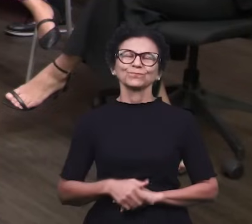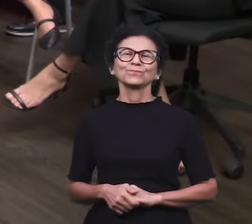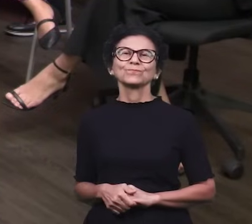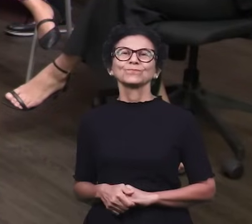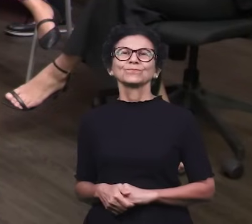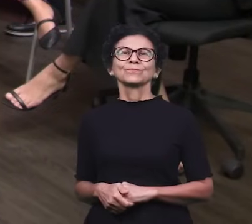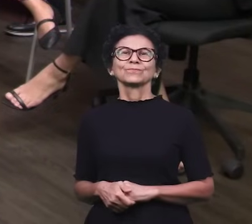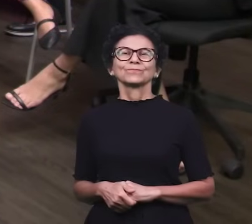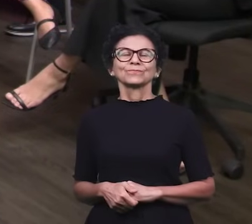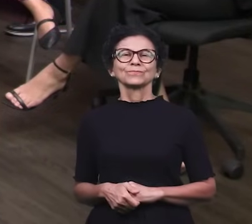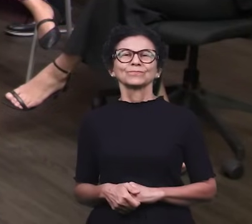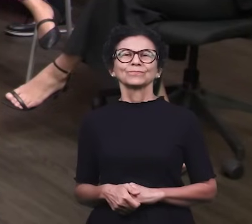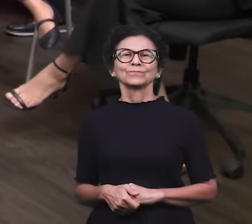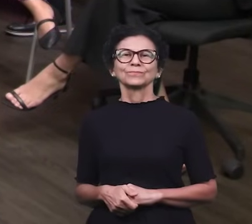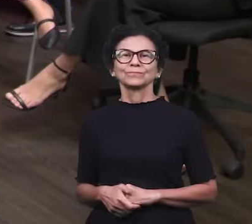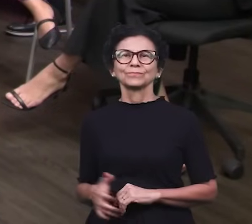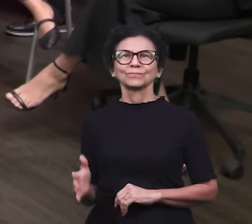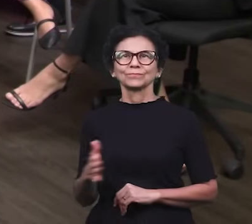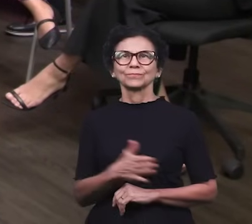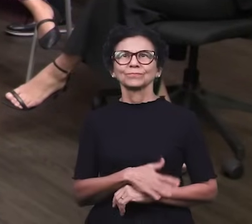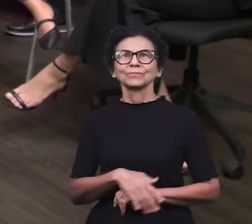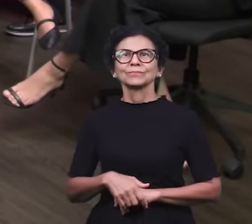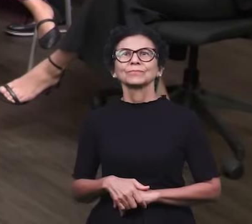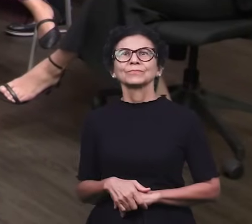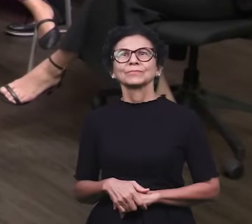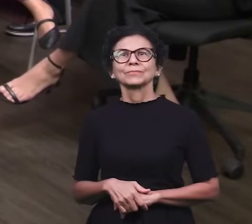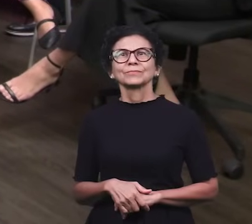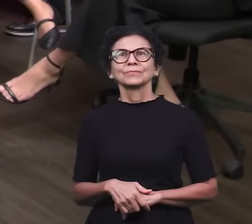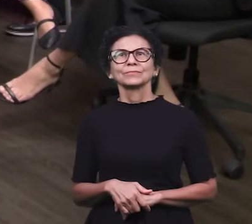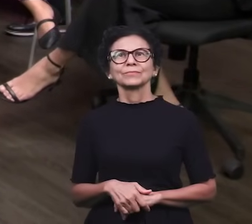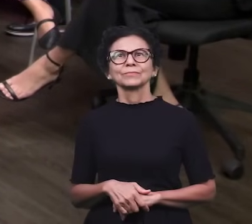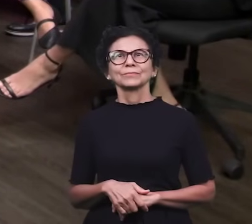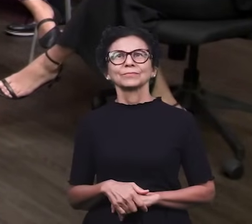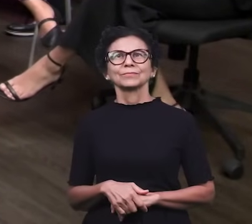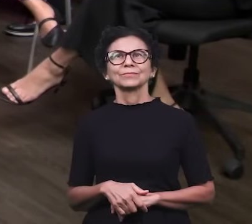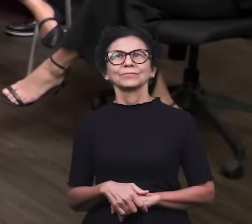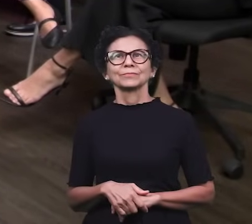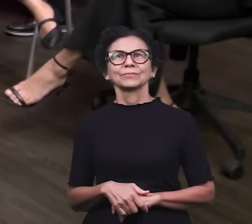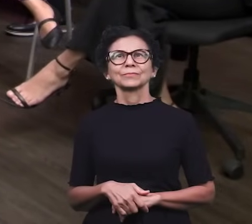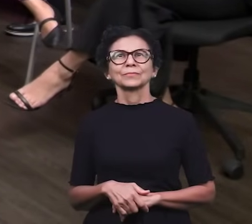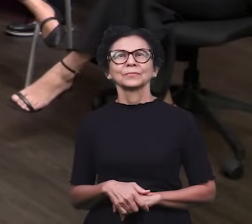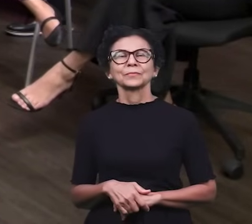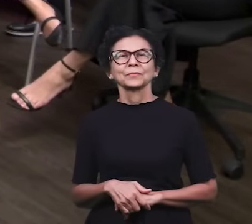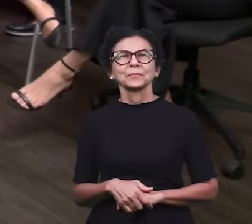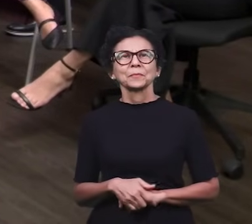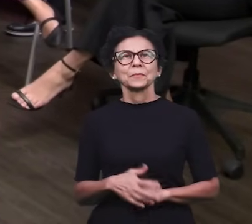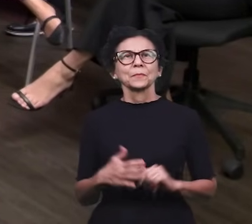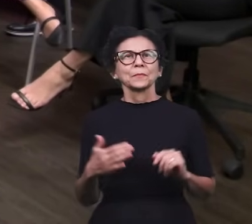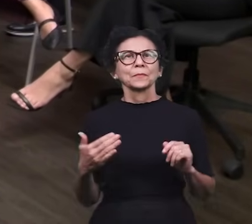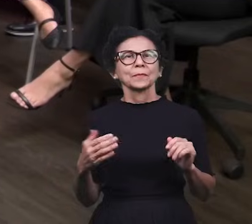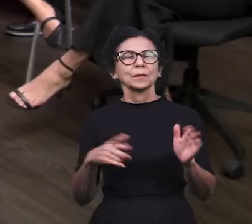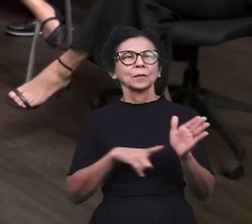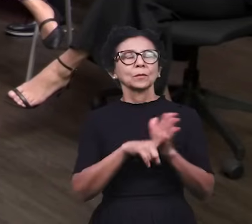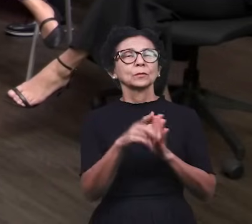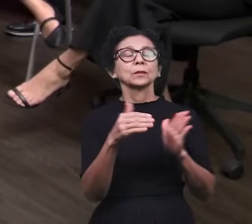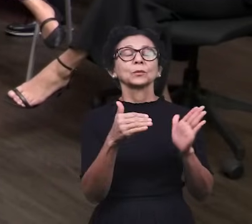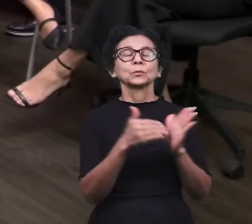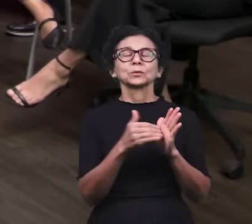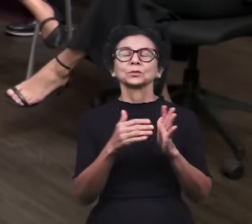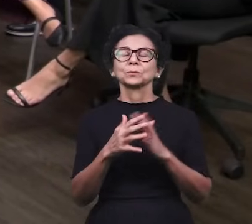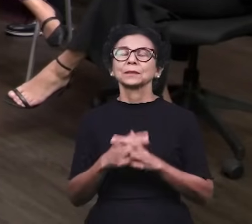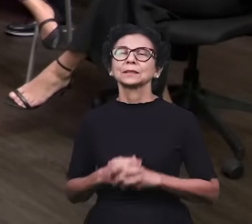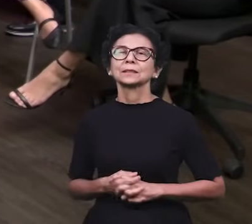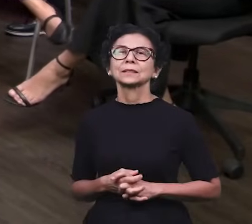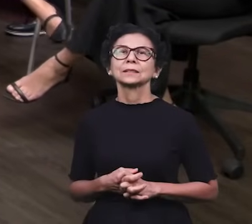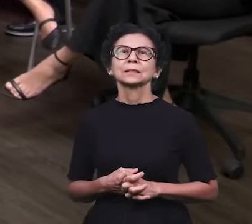conseguir lucrar com isso. Amém. Vamos lá, vamos seguir. E aí, Raíssa? Amém. Agora nós vamos aqui para o Renan,